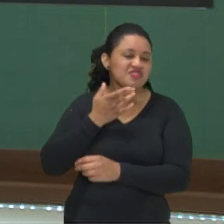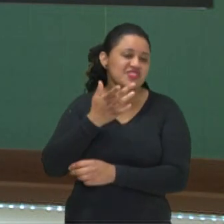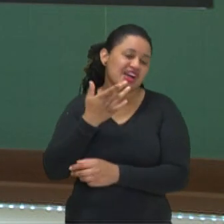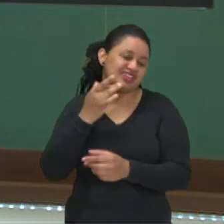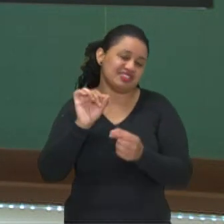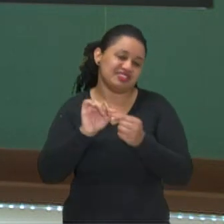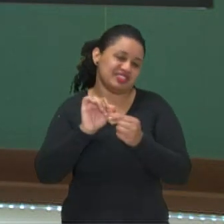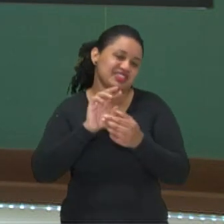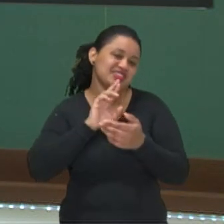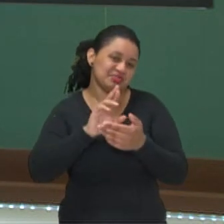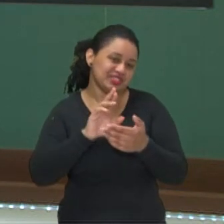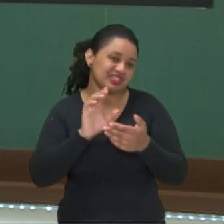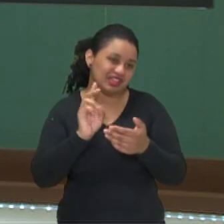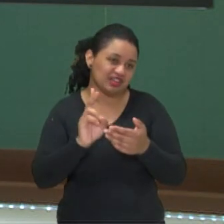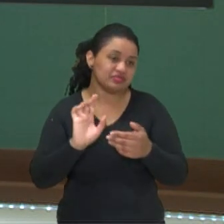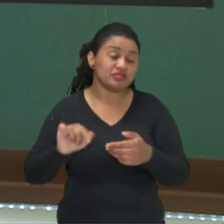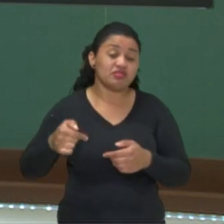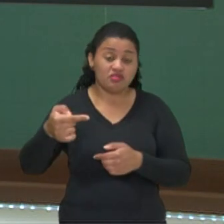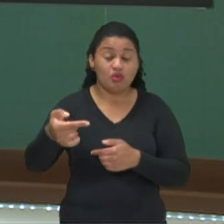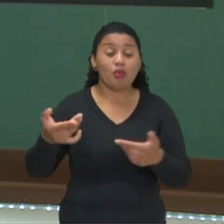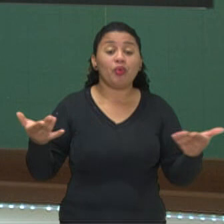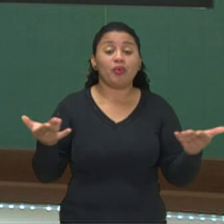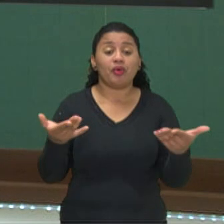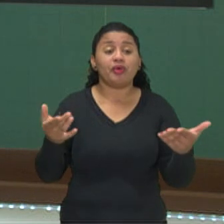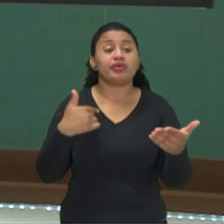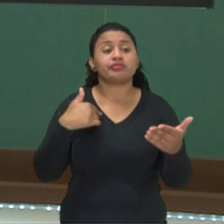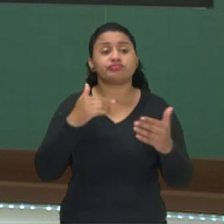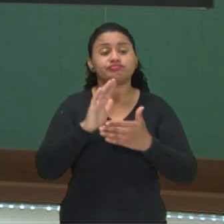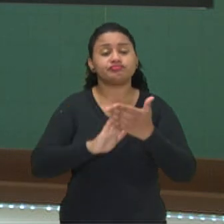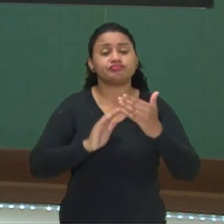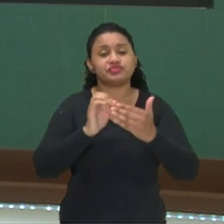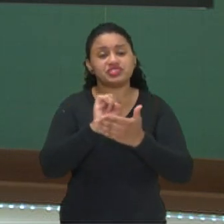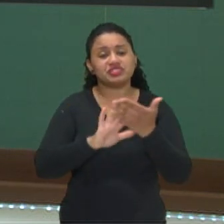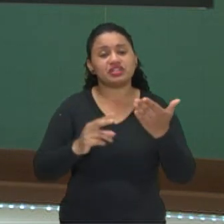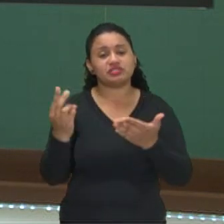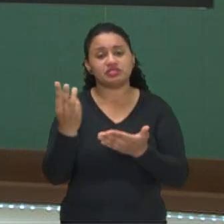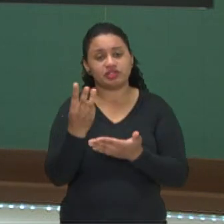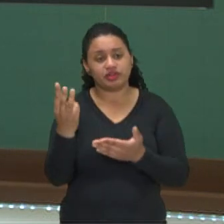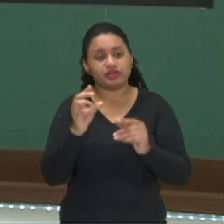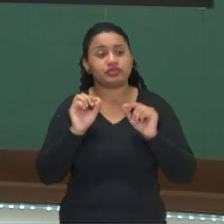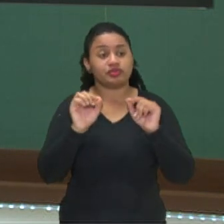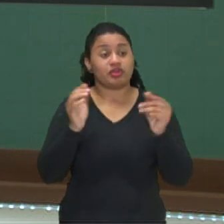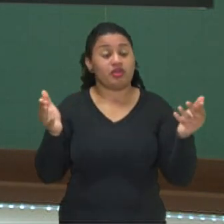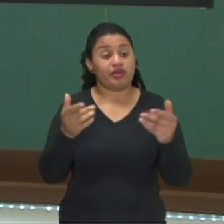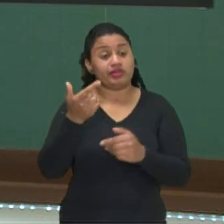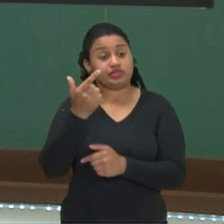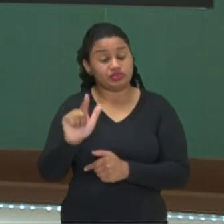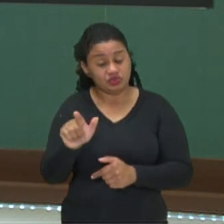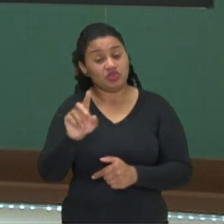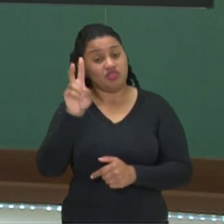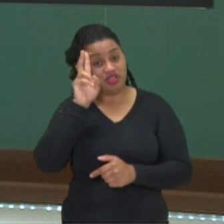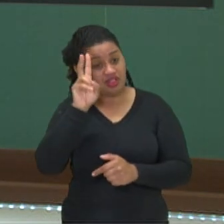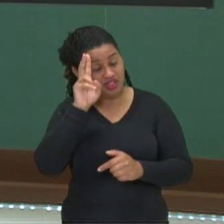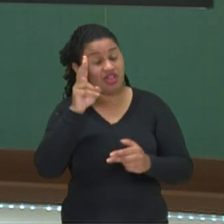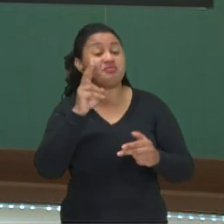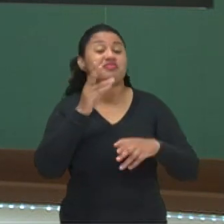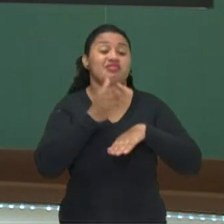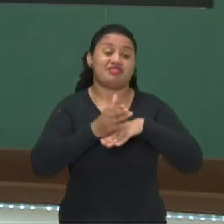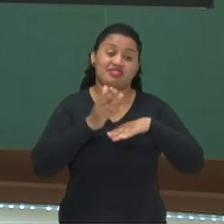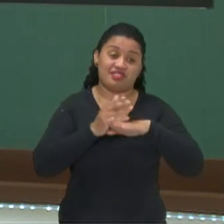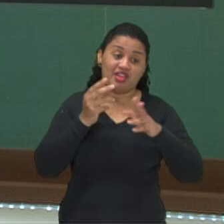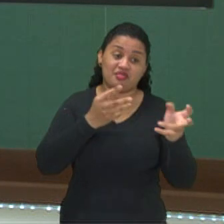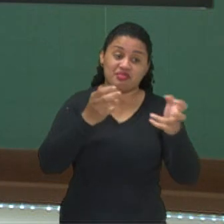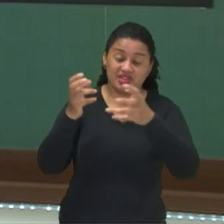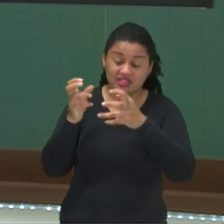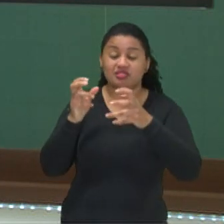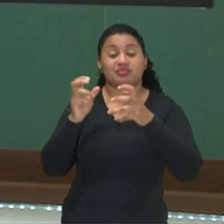verdade, pessoal? Então vamos à frente. Praticando a questão 3. Agora aqui de novo aquele treino de visão espacial que eu